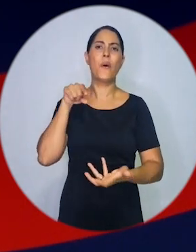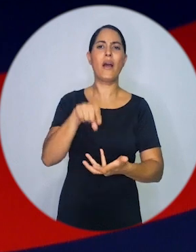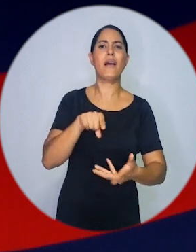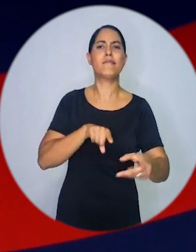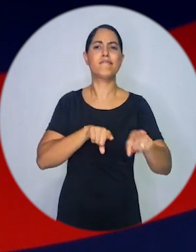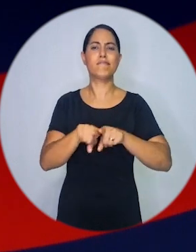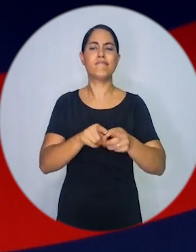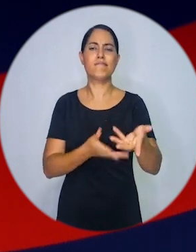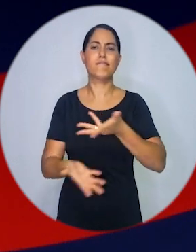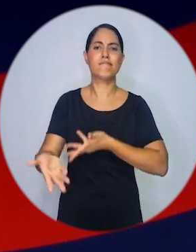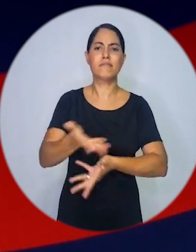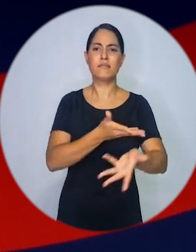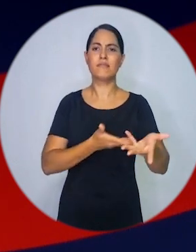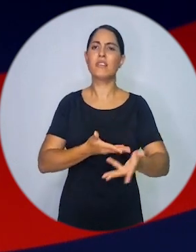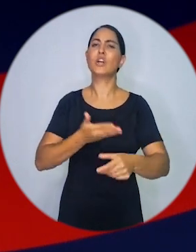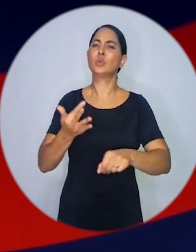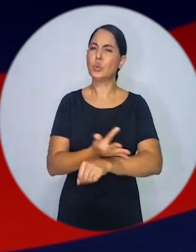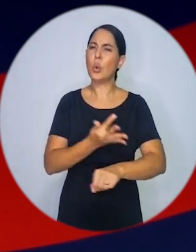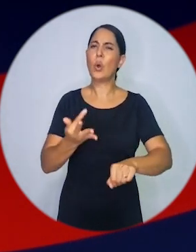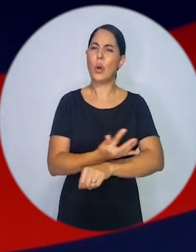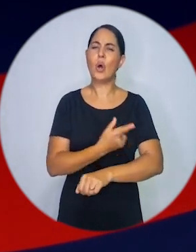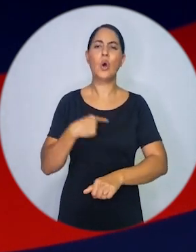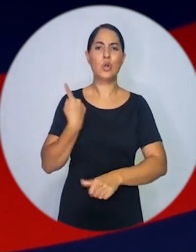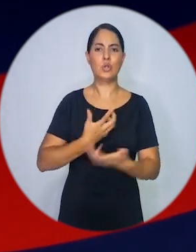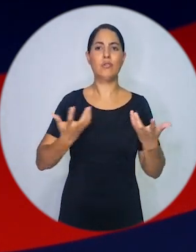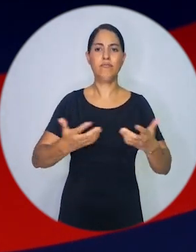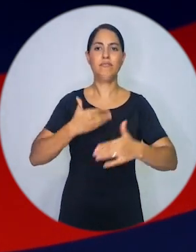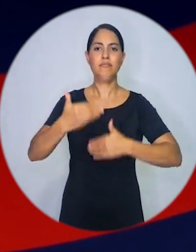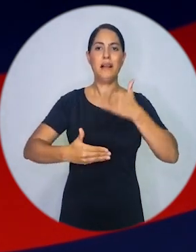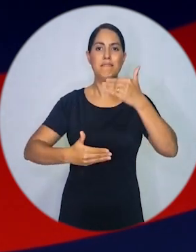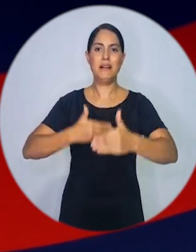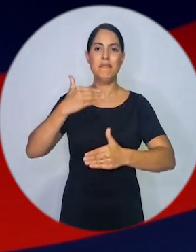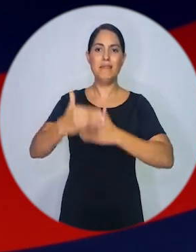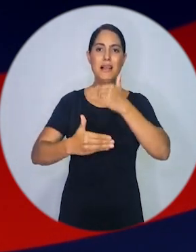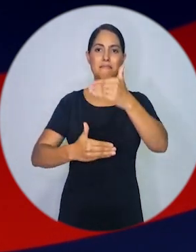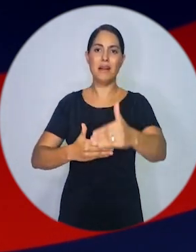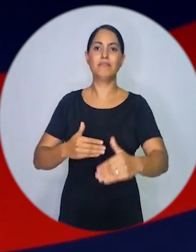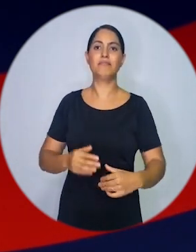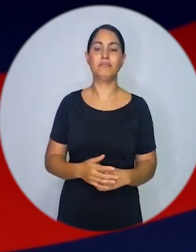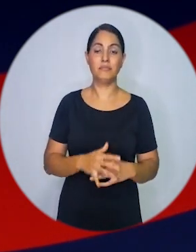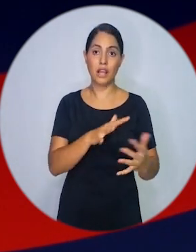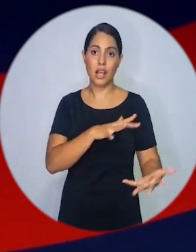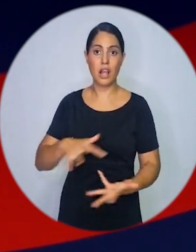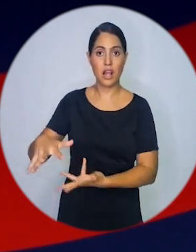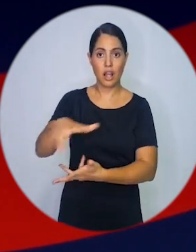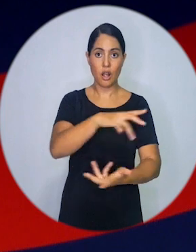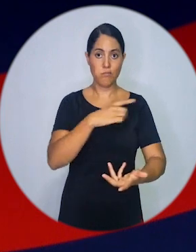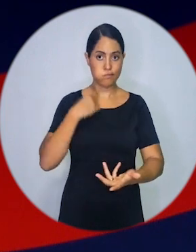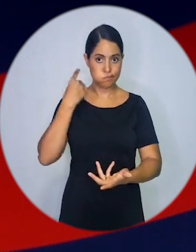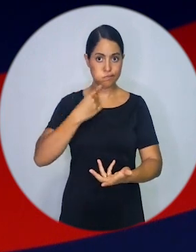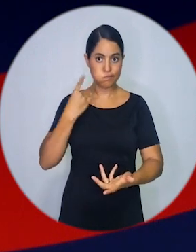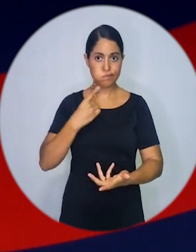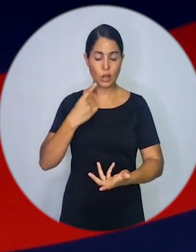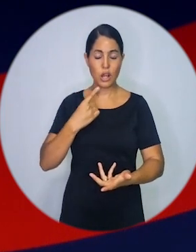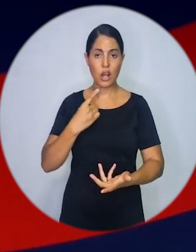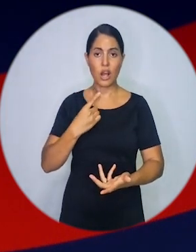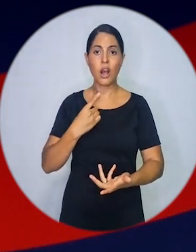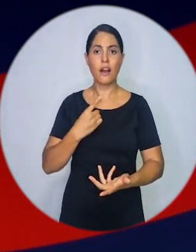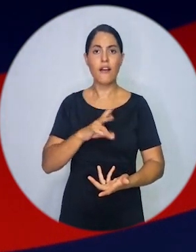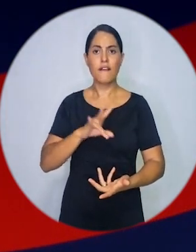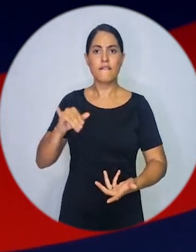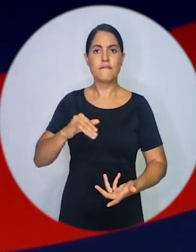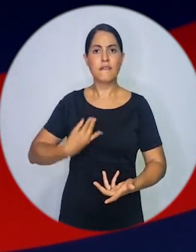de fraternidade, de tolerância que queremos construir. A advocacia mundial não